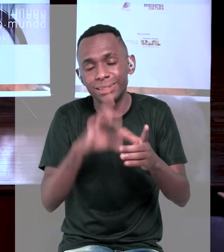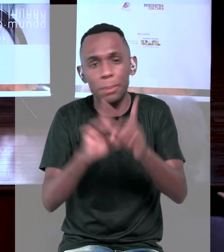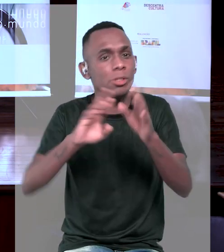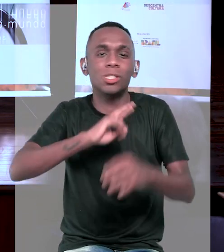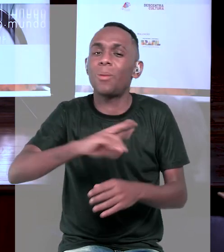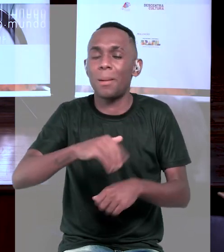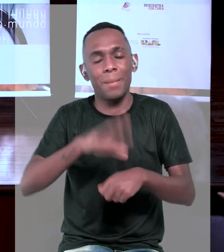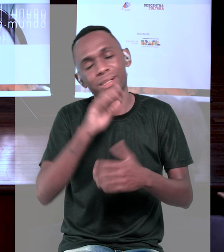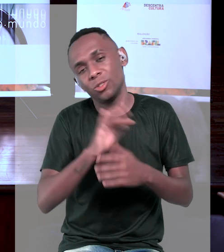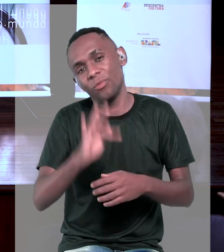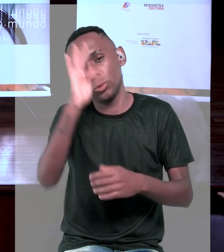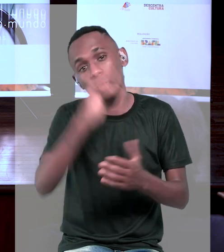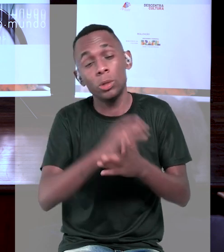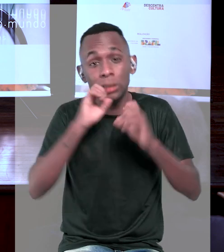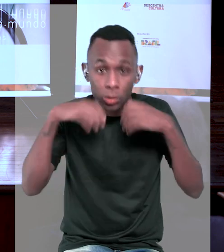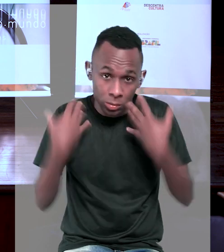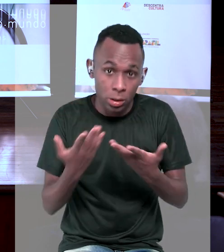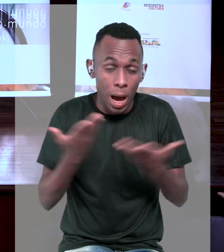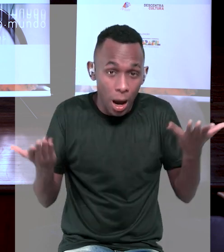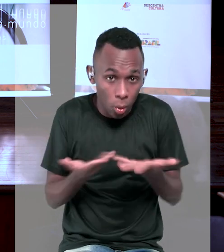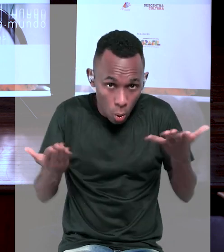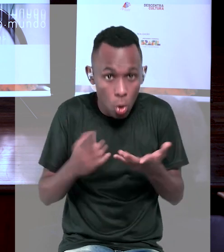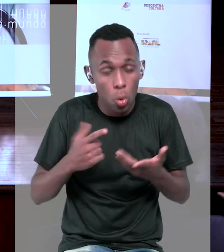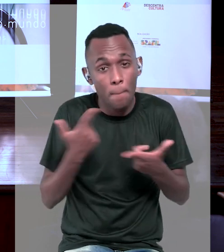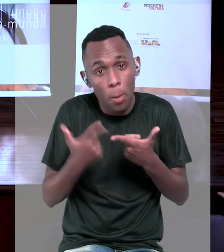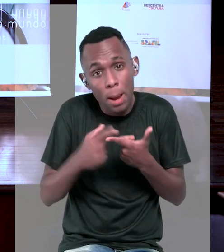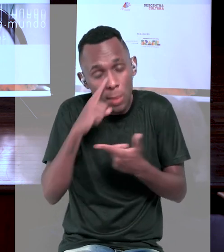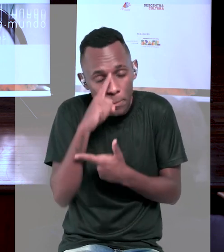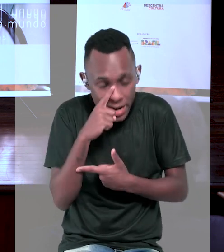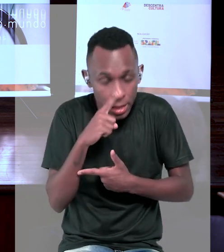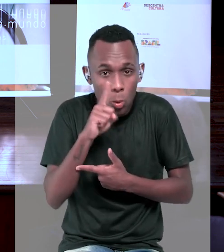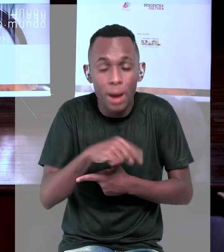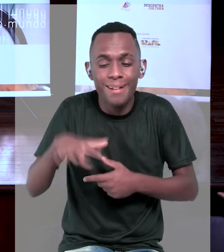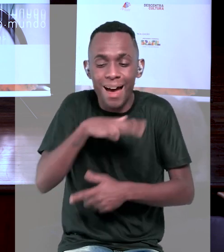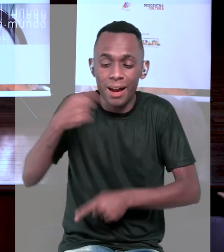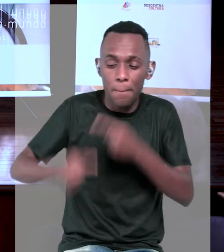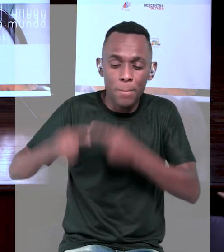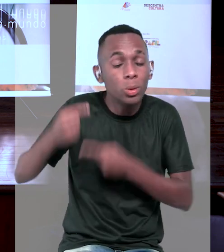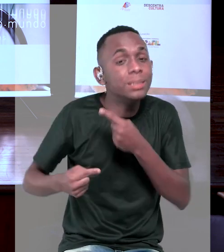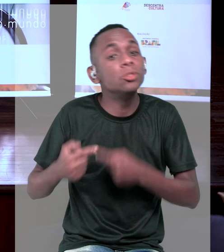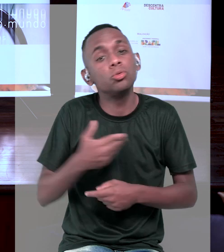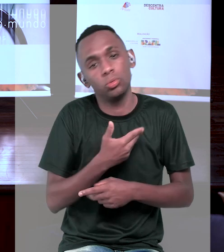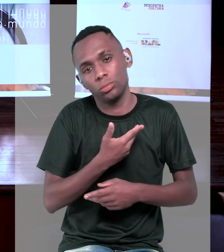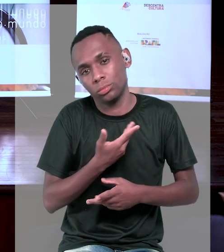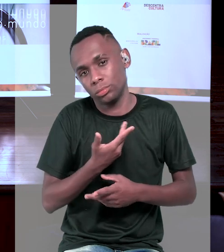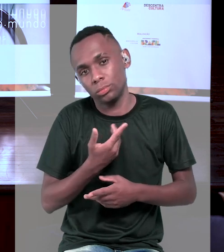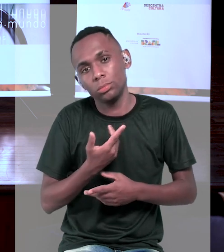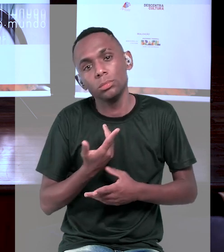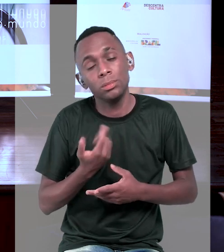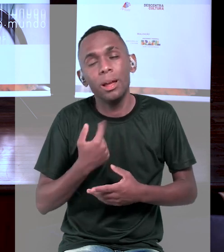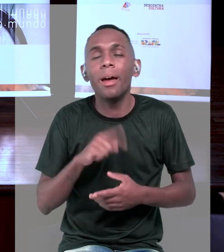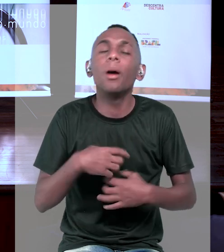risco, portanto, agora, ele é político, eu resumiria assim. É mais ou menos assim que eu sinto essa questão.